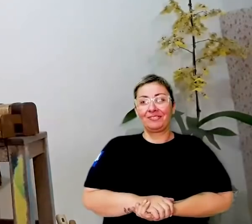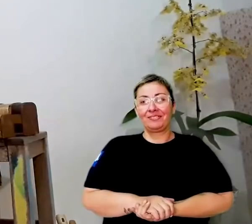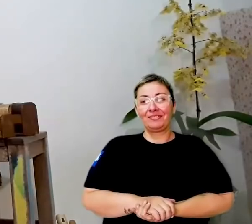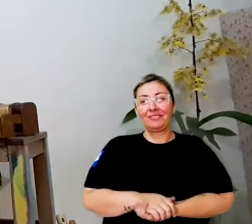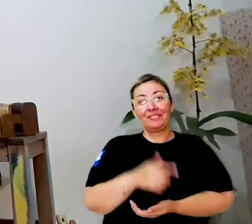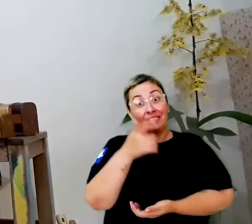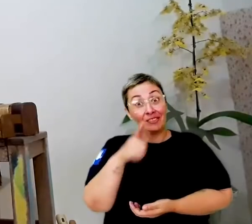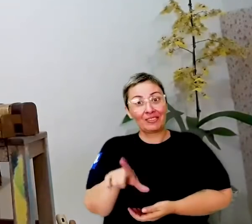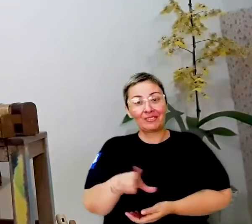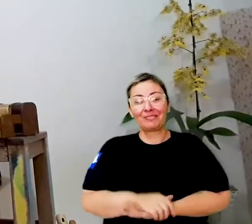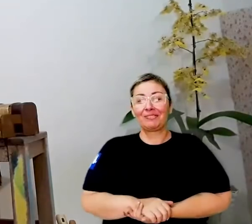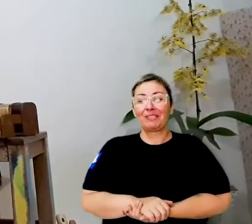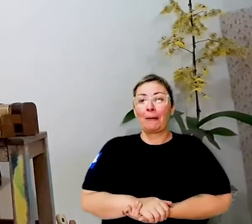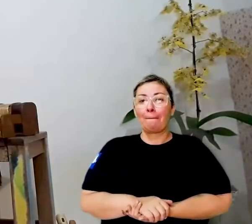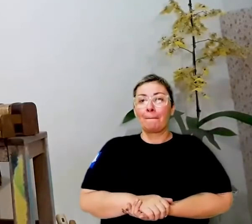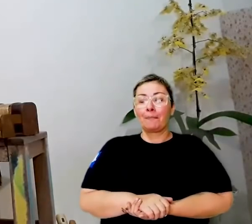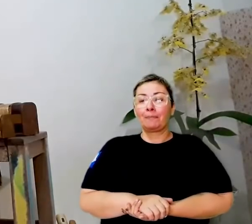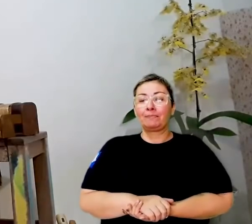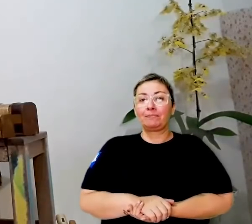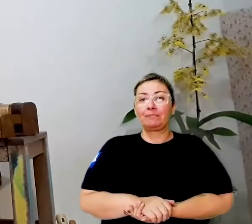E mais uma.